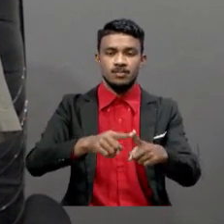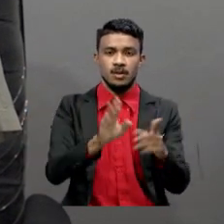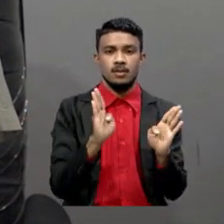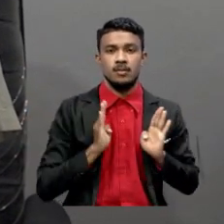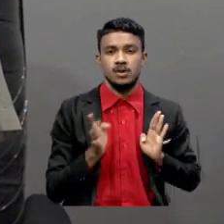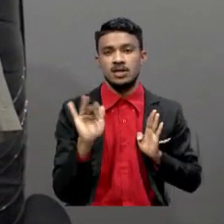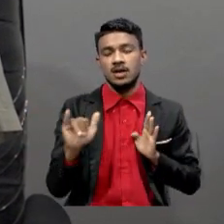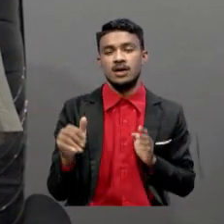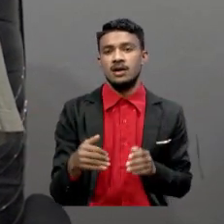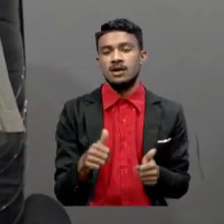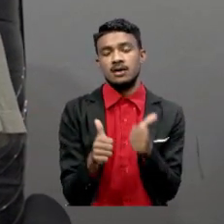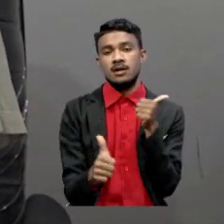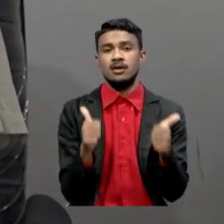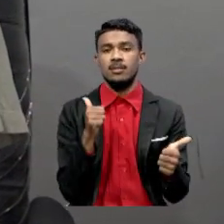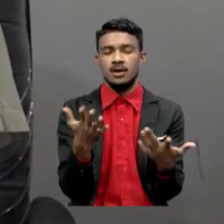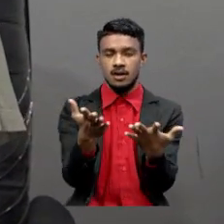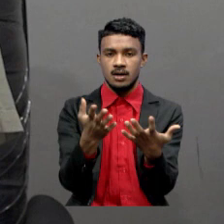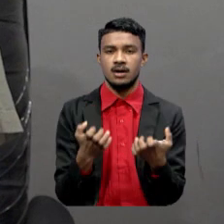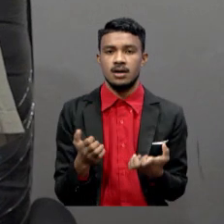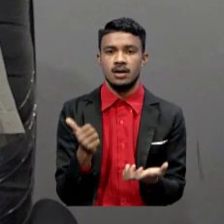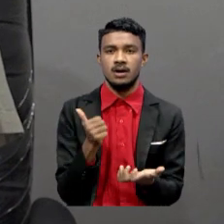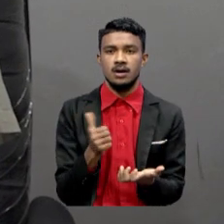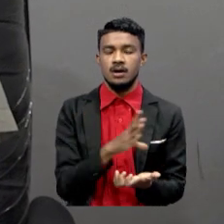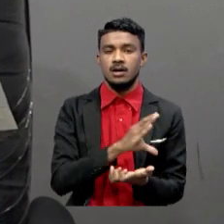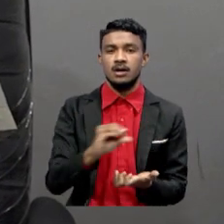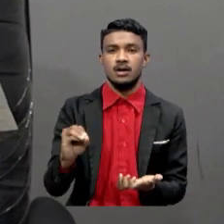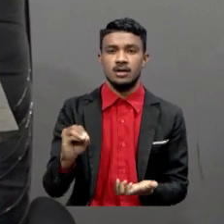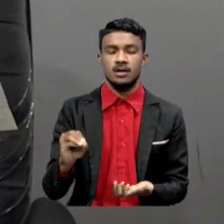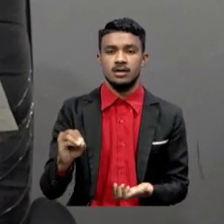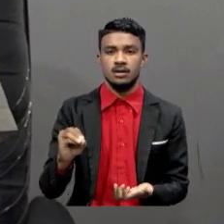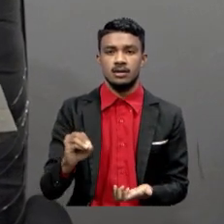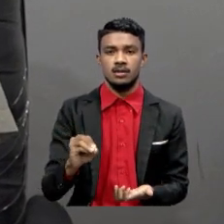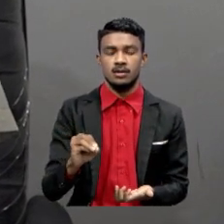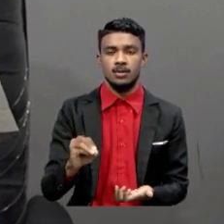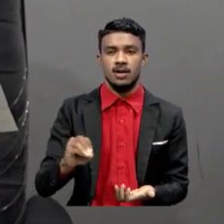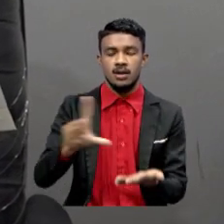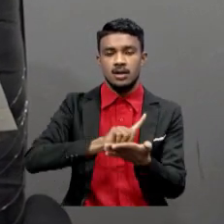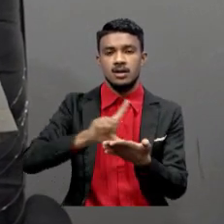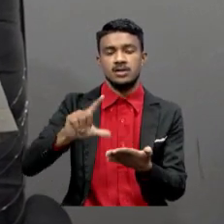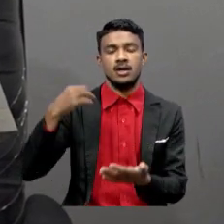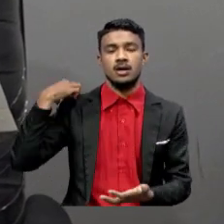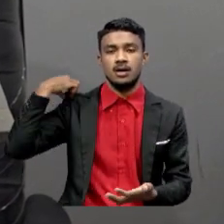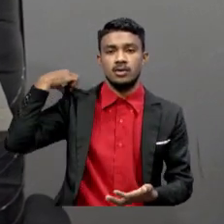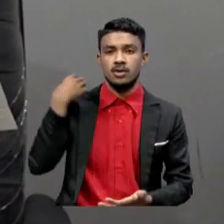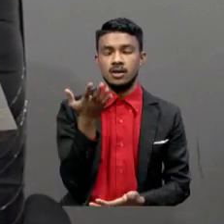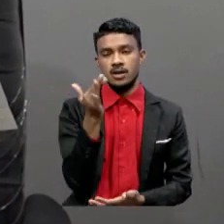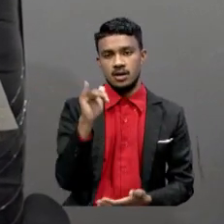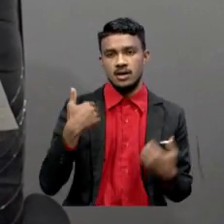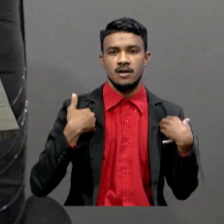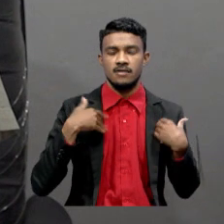concorre, prepara a, para bele, para apresentar pacotica lista candidatura iha quinto